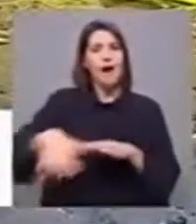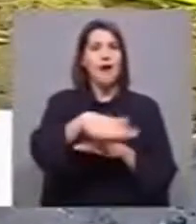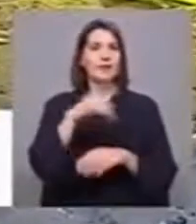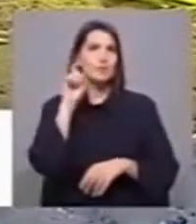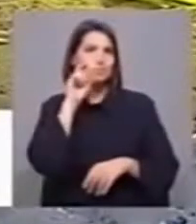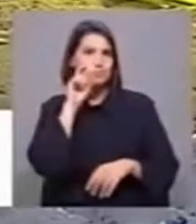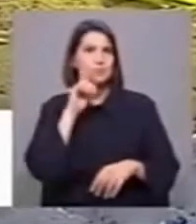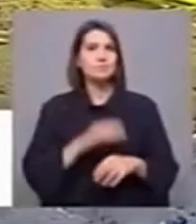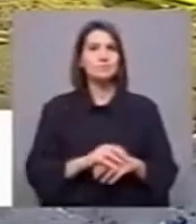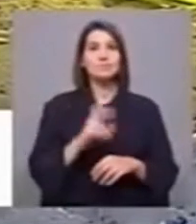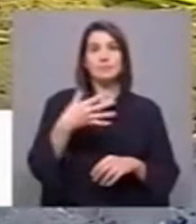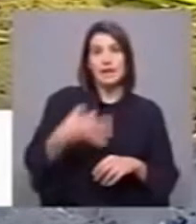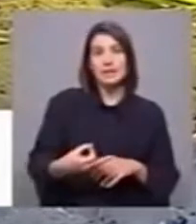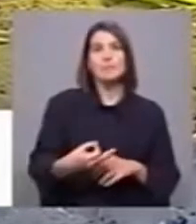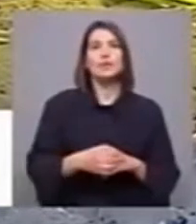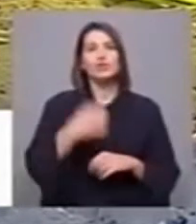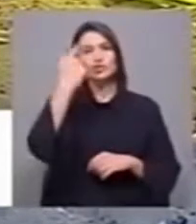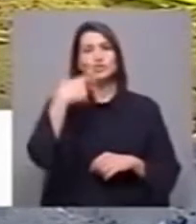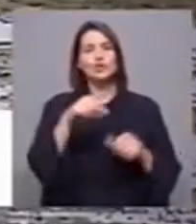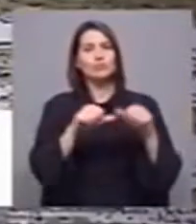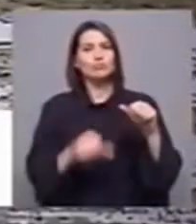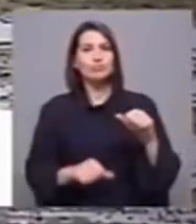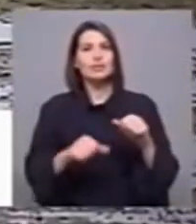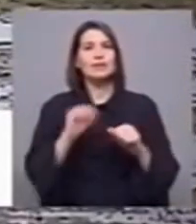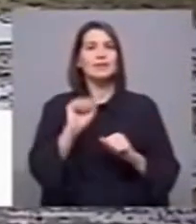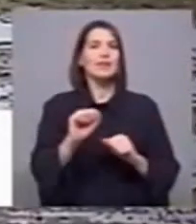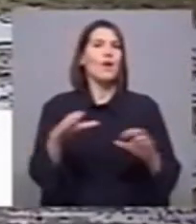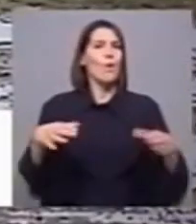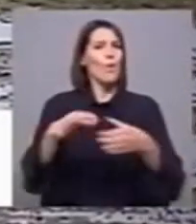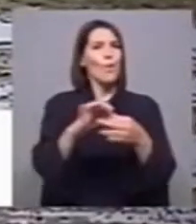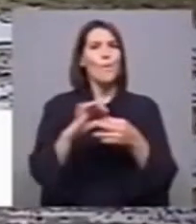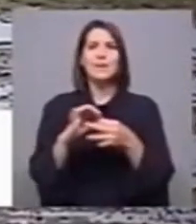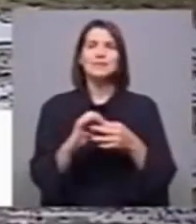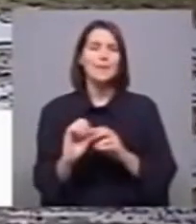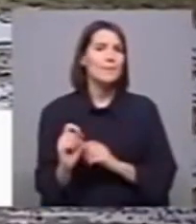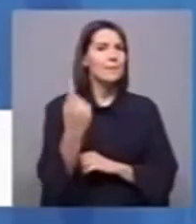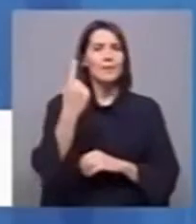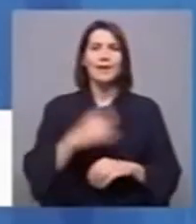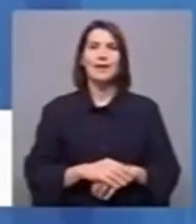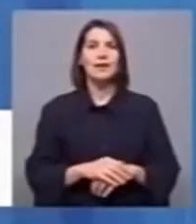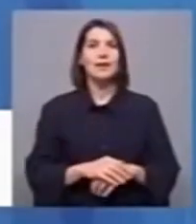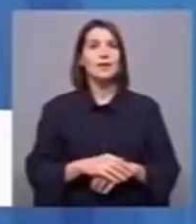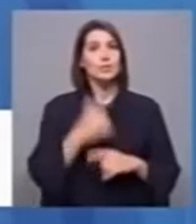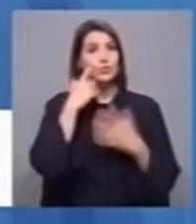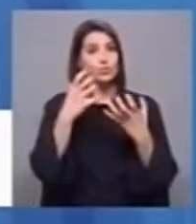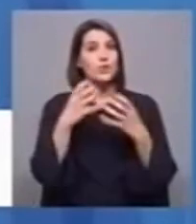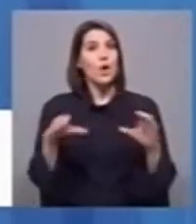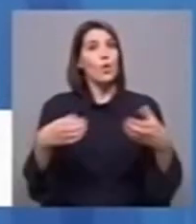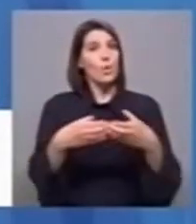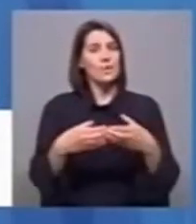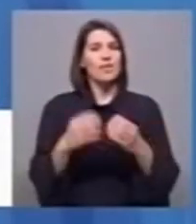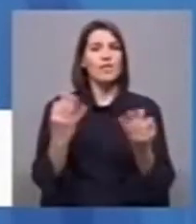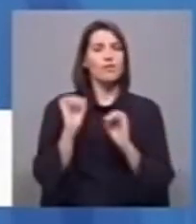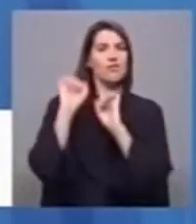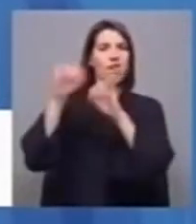protegida RTP contou a história desta cooperação inédita parece muito significativo que uma comunidade que tenha sido